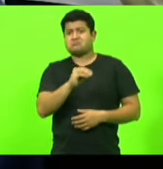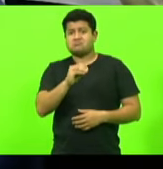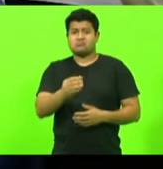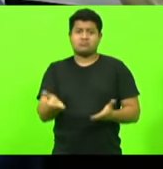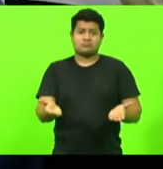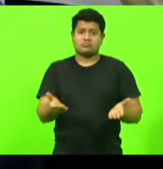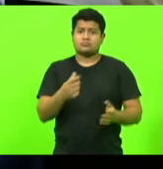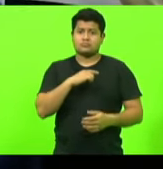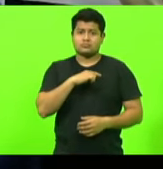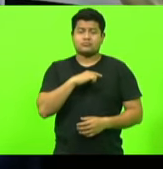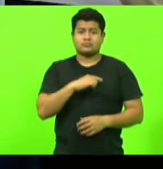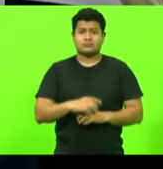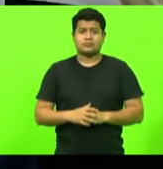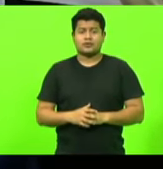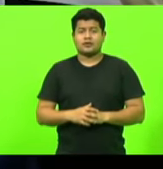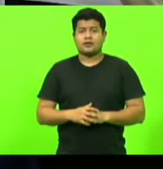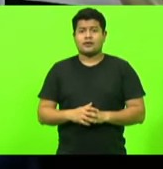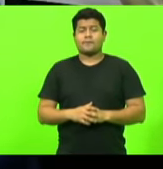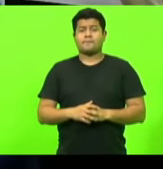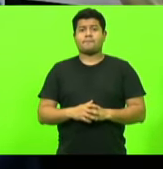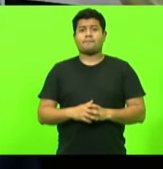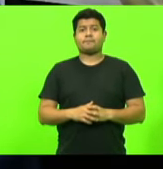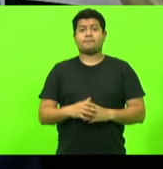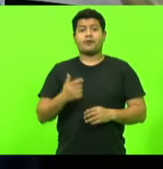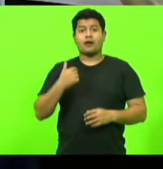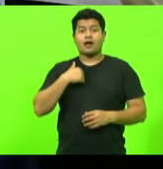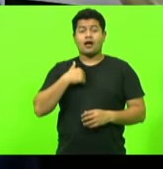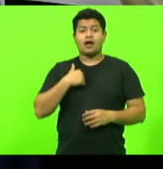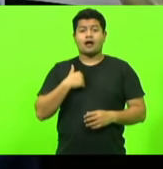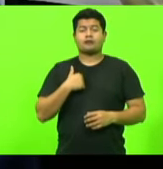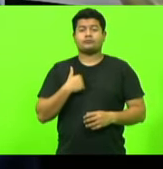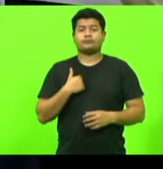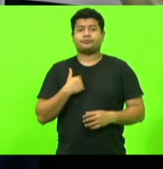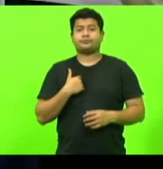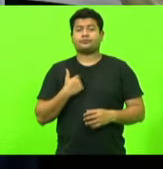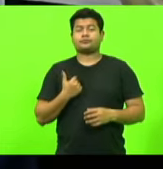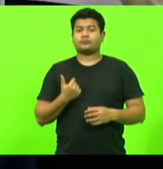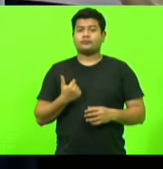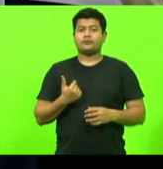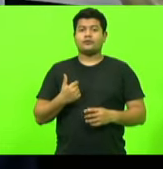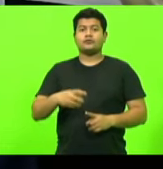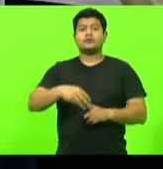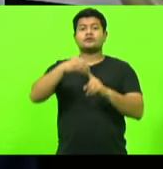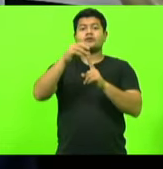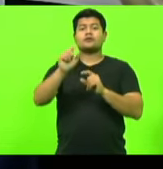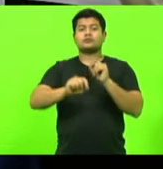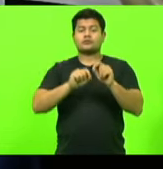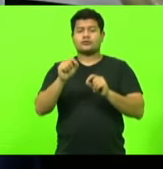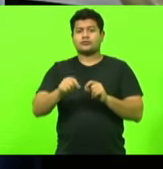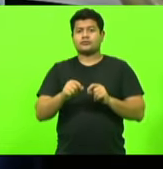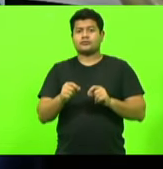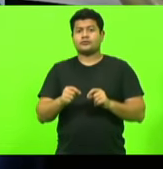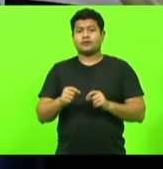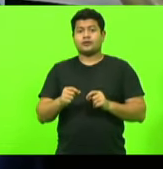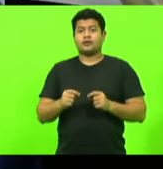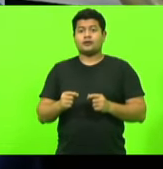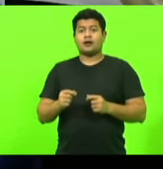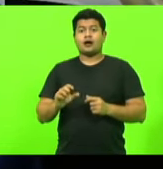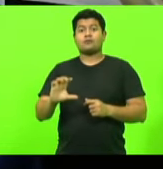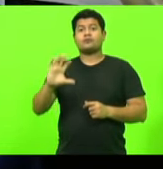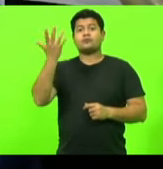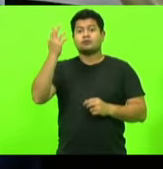Eu ressalto o seguinte, no dia da reunião que aconteceu no